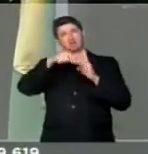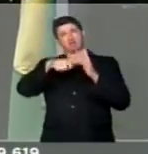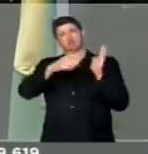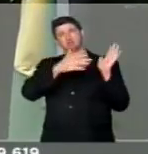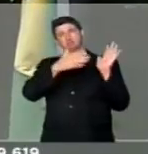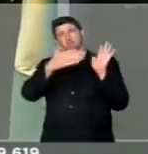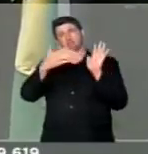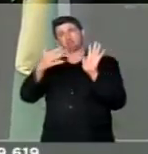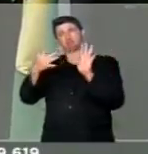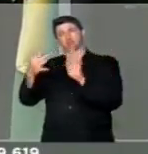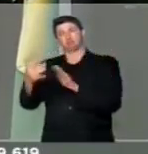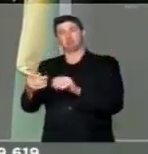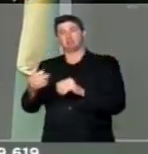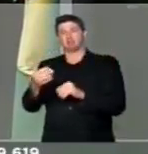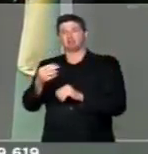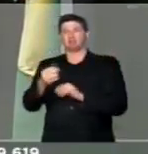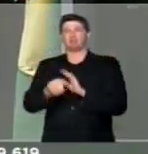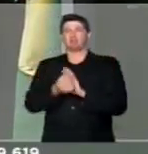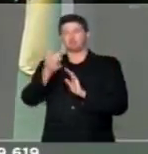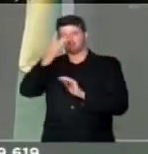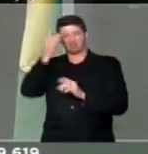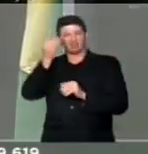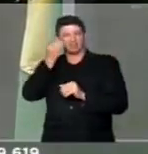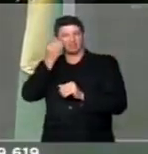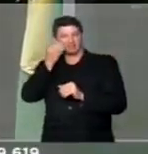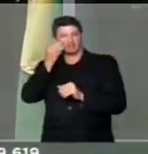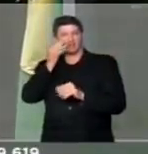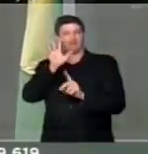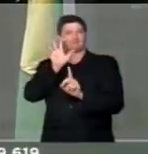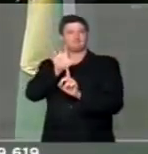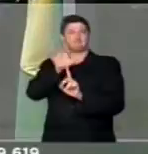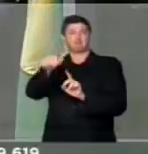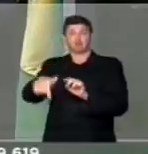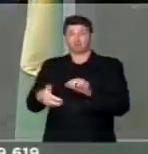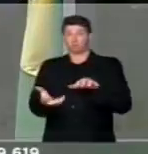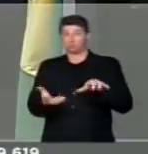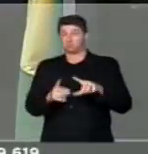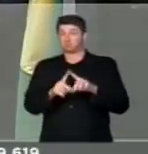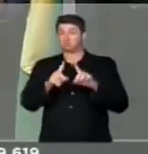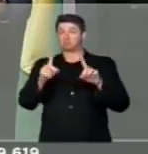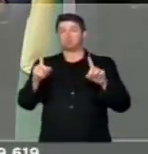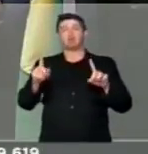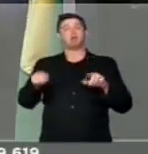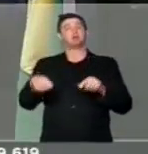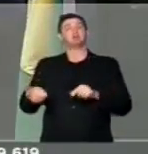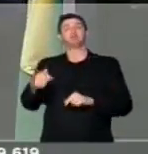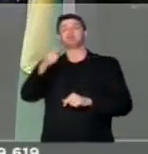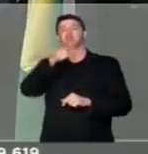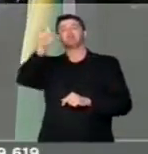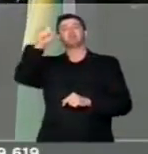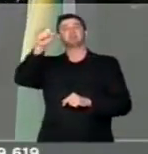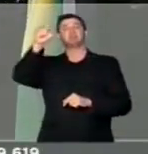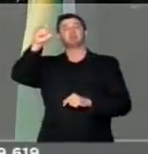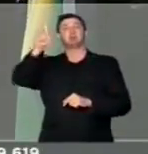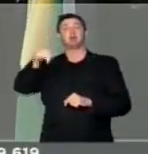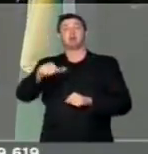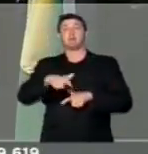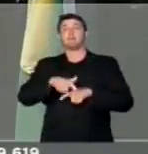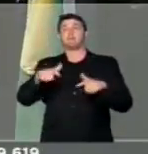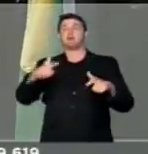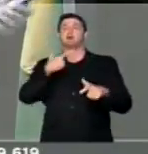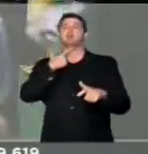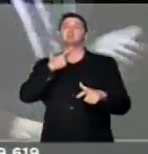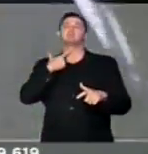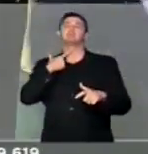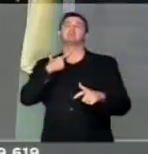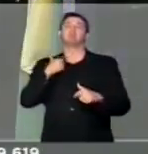uma série de tentativas de intervenção no parlamento, mas prevaleceu a vontade da maioria.